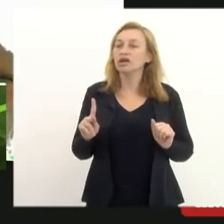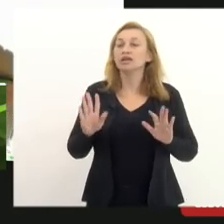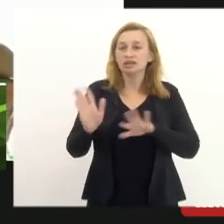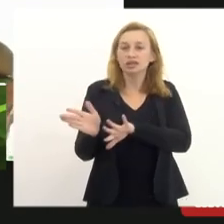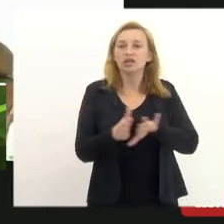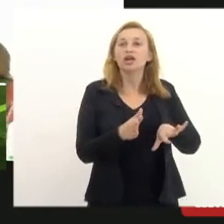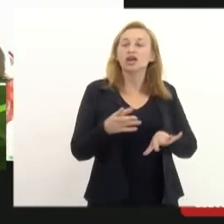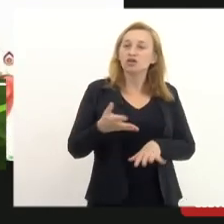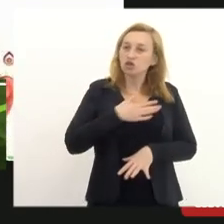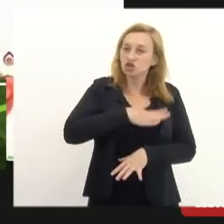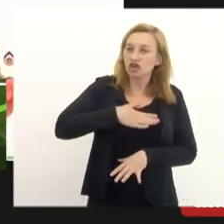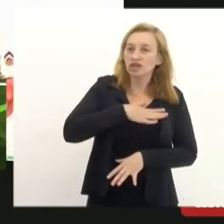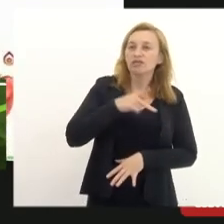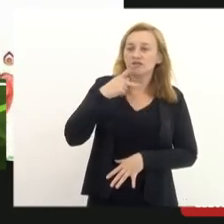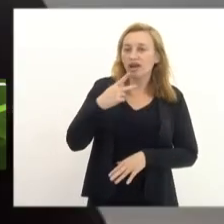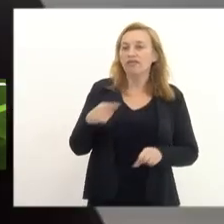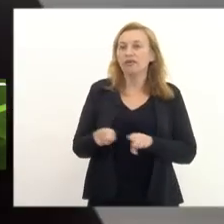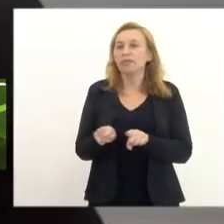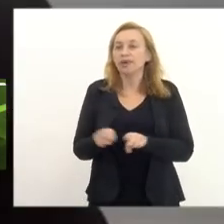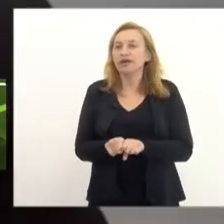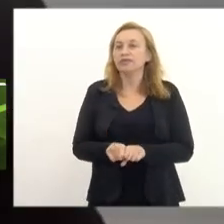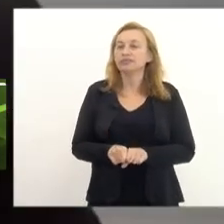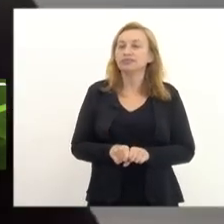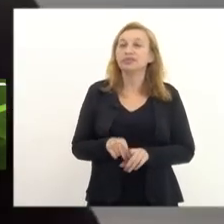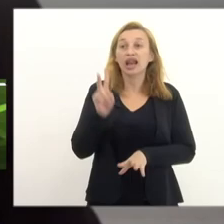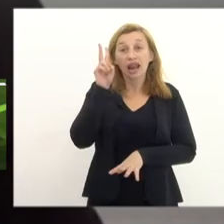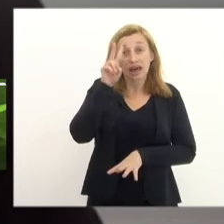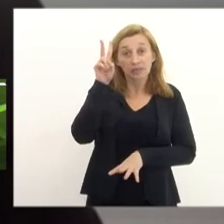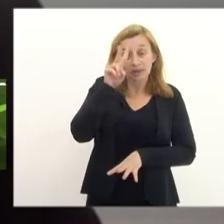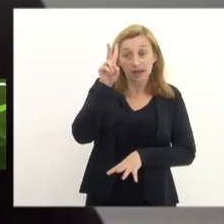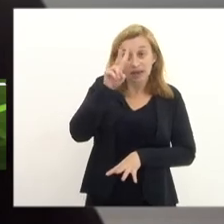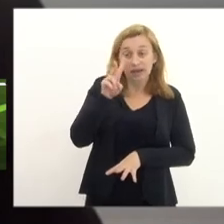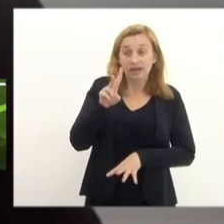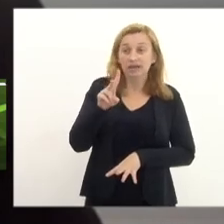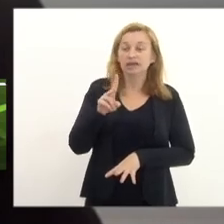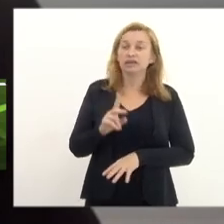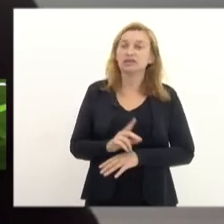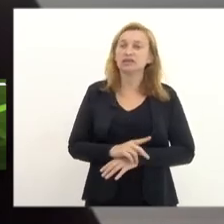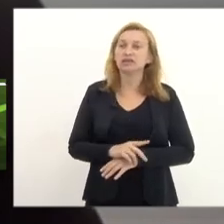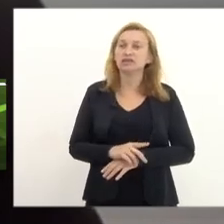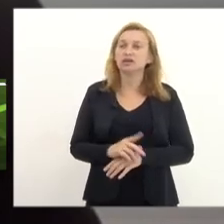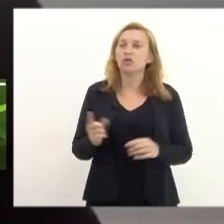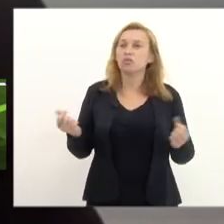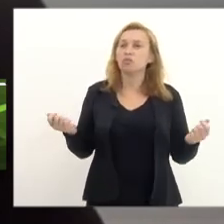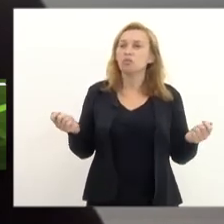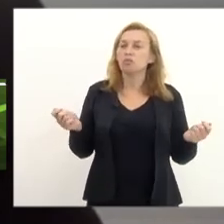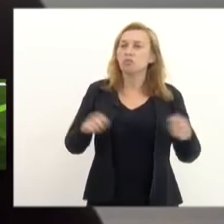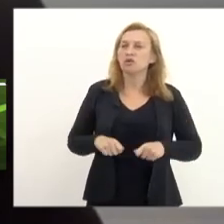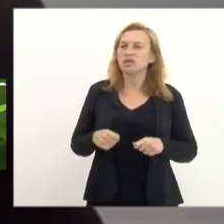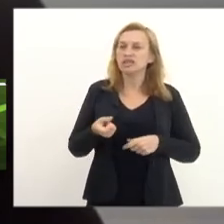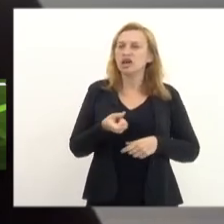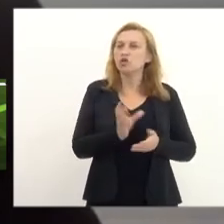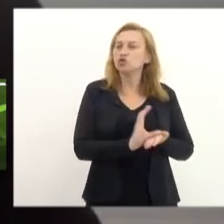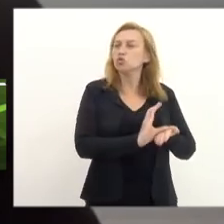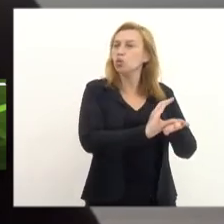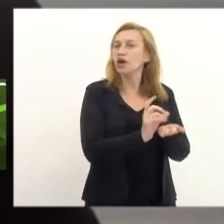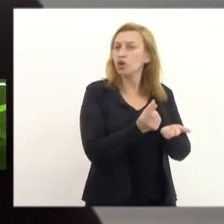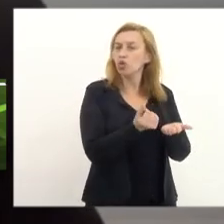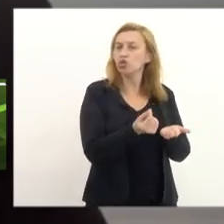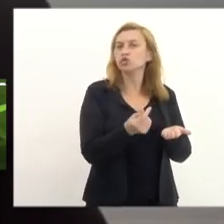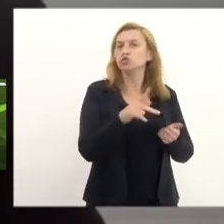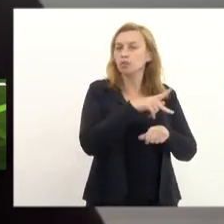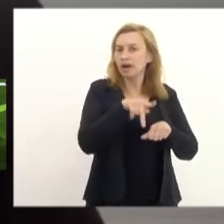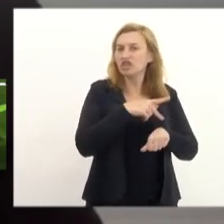palavra dos meus colegas e lembrar que, a despeito do potencial de recursos que o país